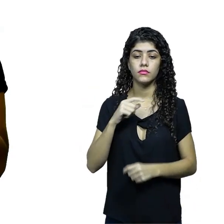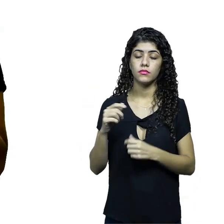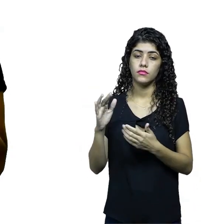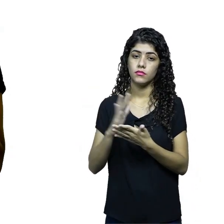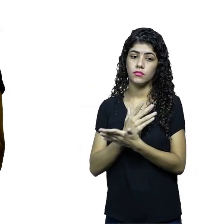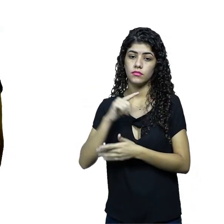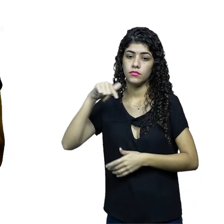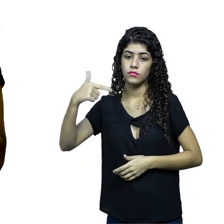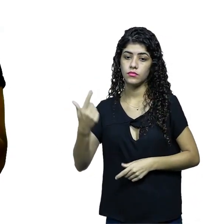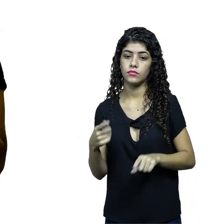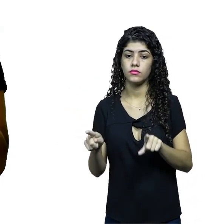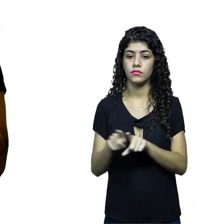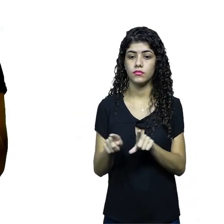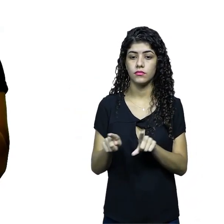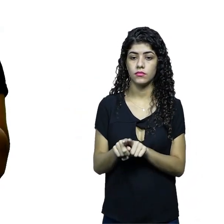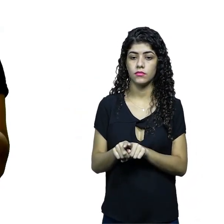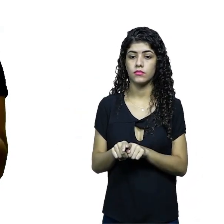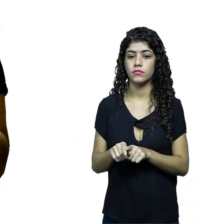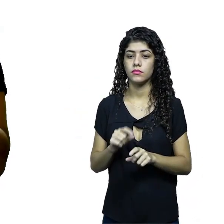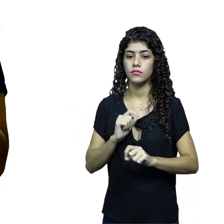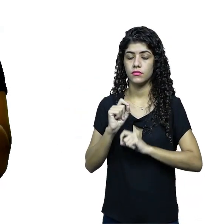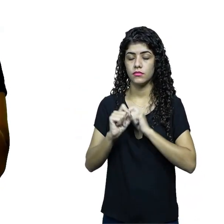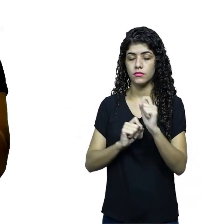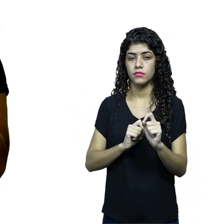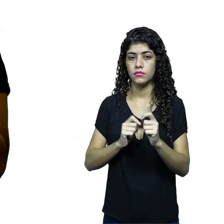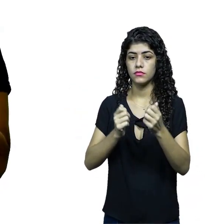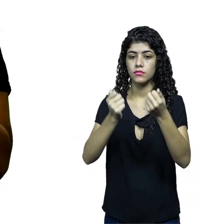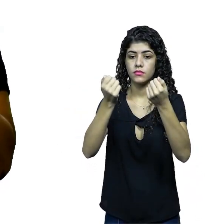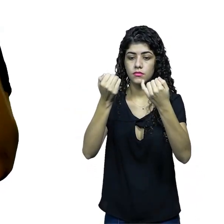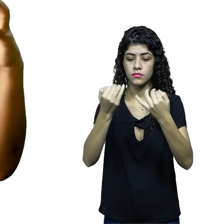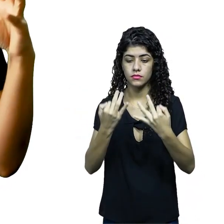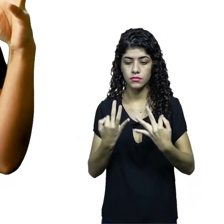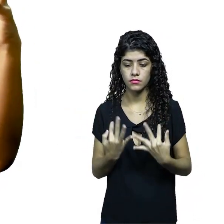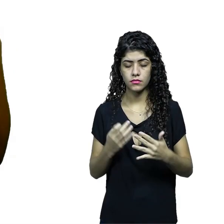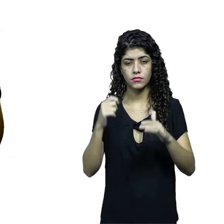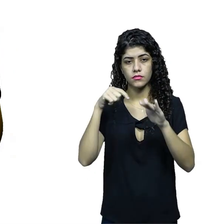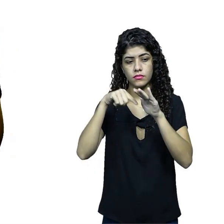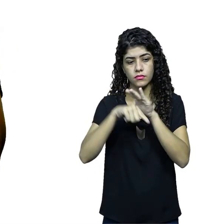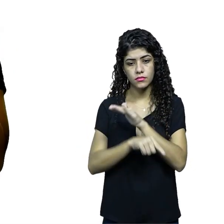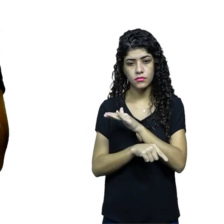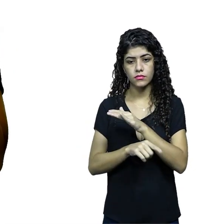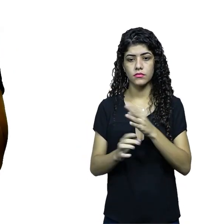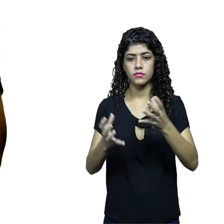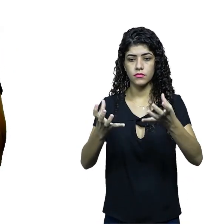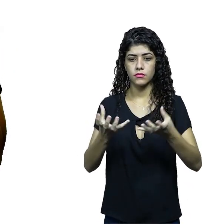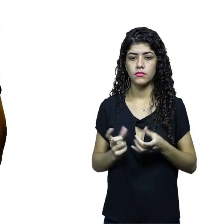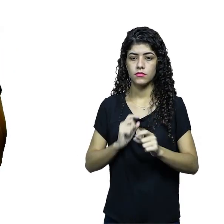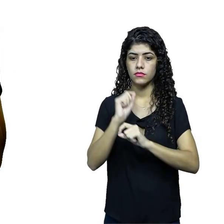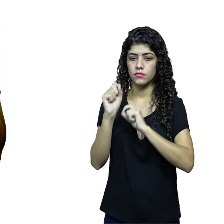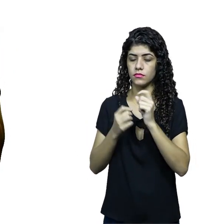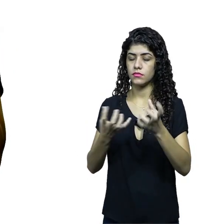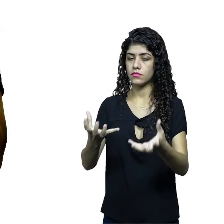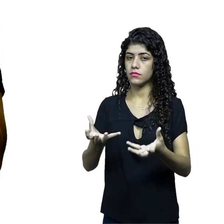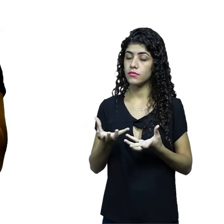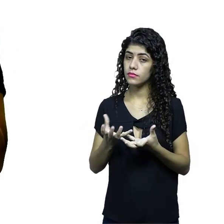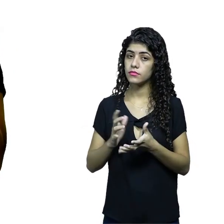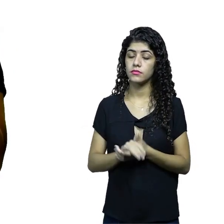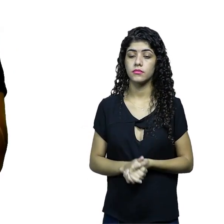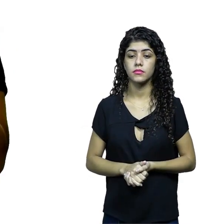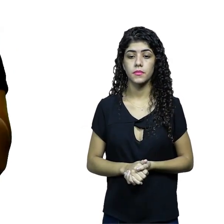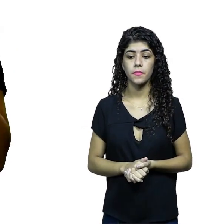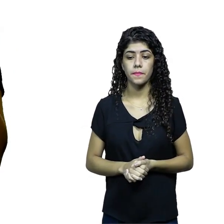existem editais que nós chamamos de editais por demanda, em que eles afunilam ainda mais, eles dizem exatamente